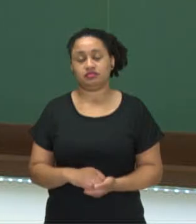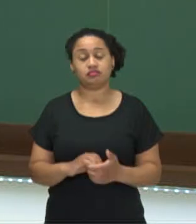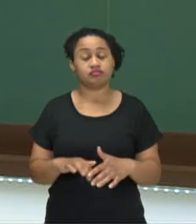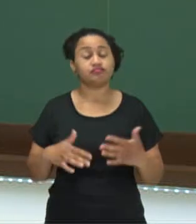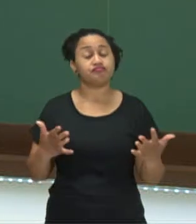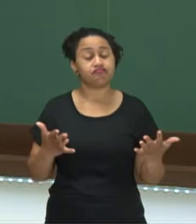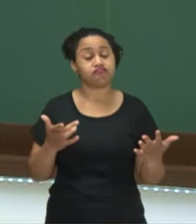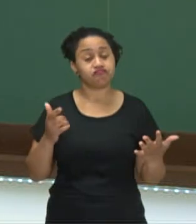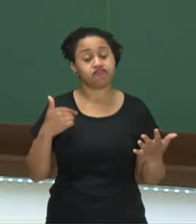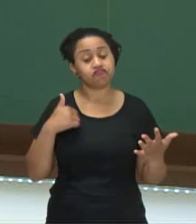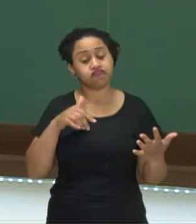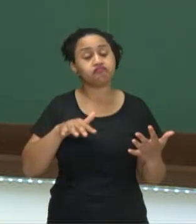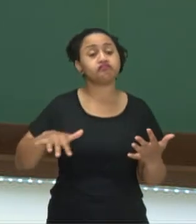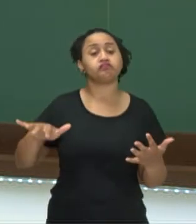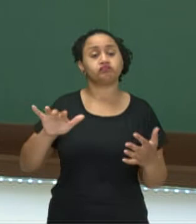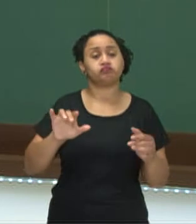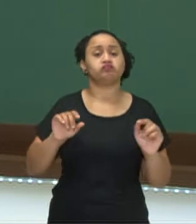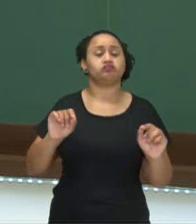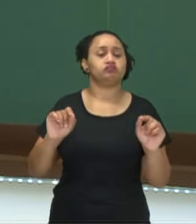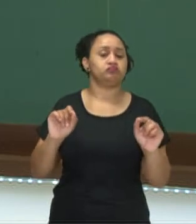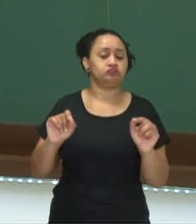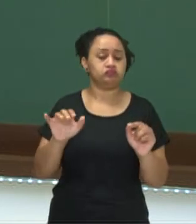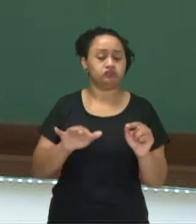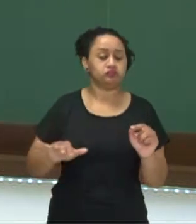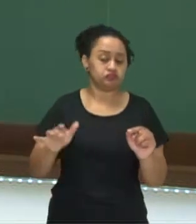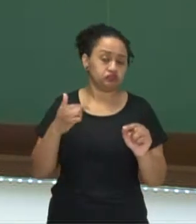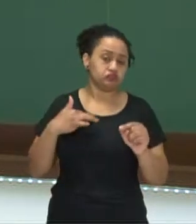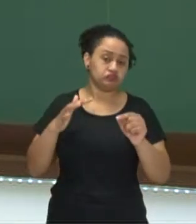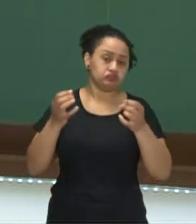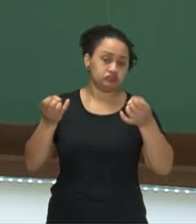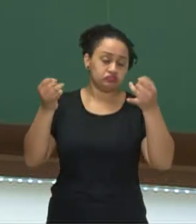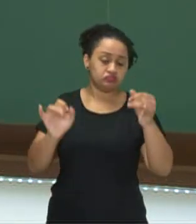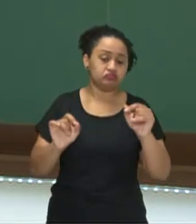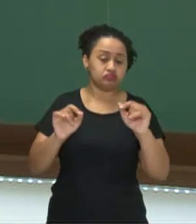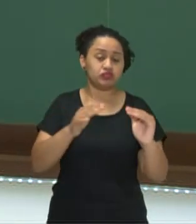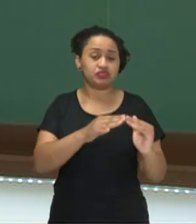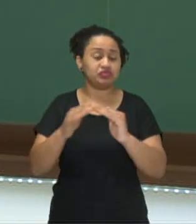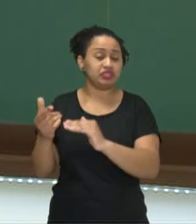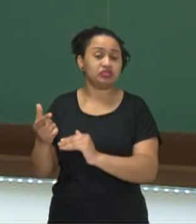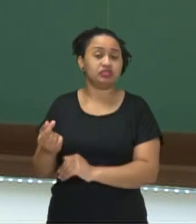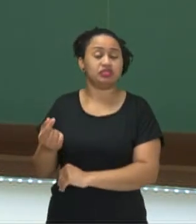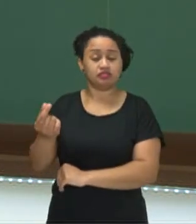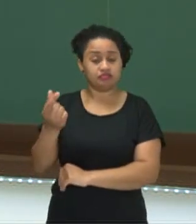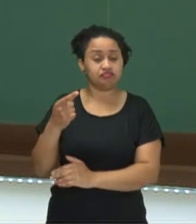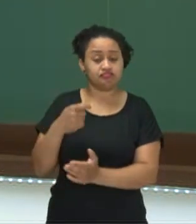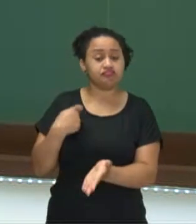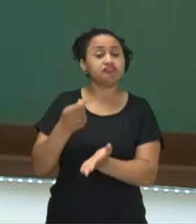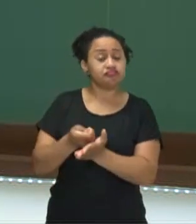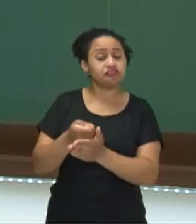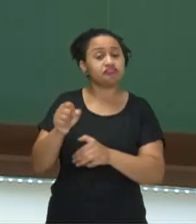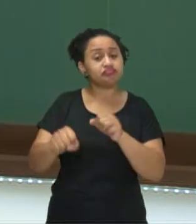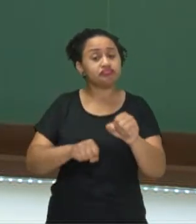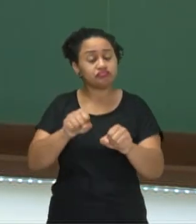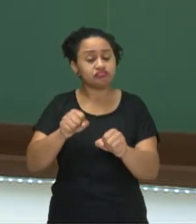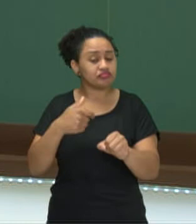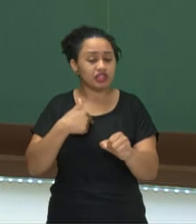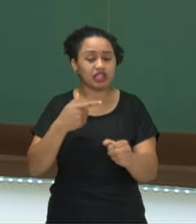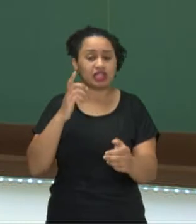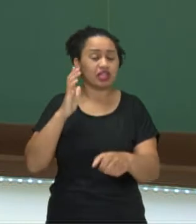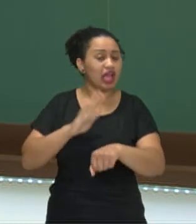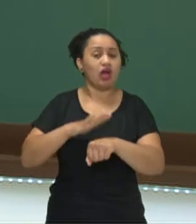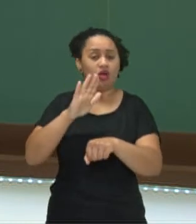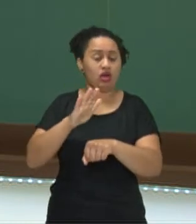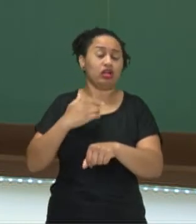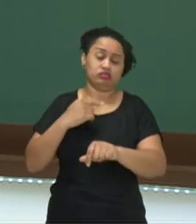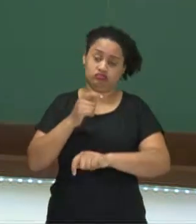Então, pessoal, esse é o caso, aquele caso que a gente conversou, né? O vizinho não tem dinheiro para pagar a bicicleta à vista. Se ele tivesse à vista, até